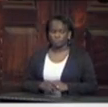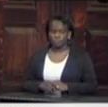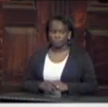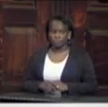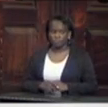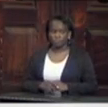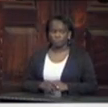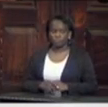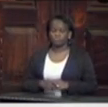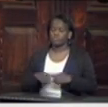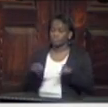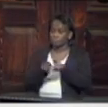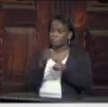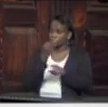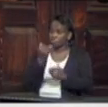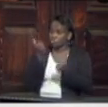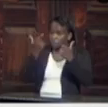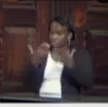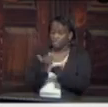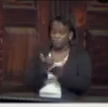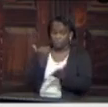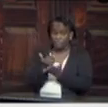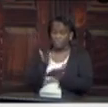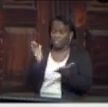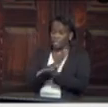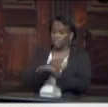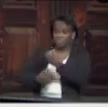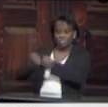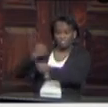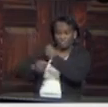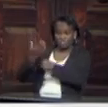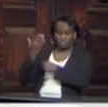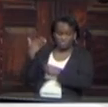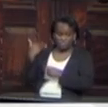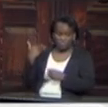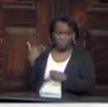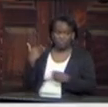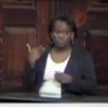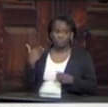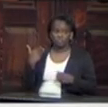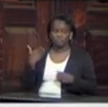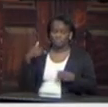E é bom ressaltar que, há alguns anos atrás,